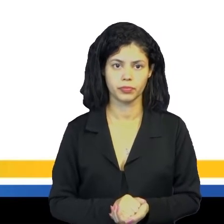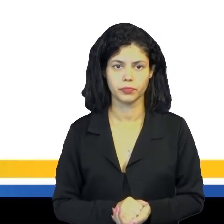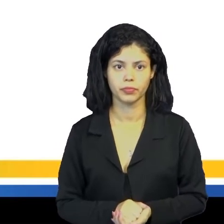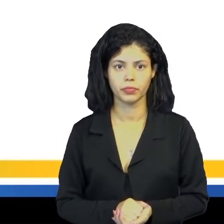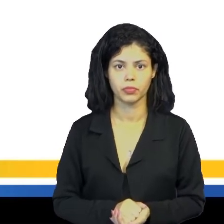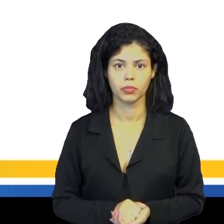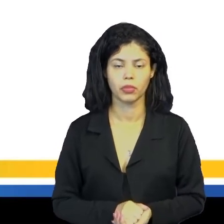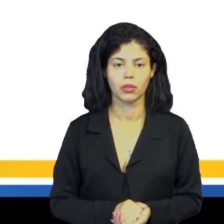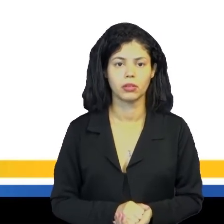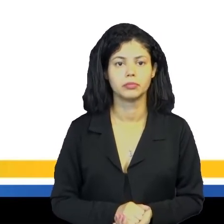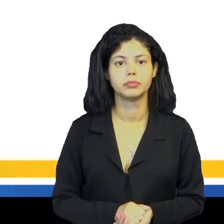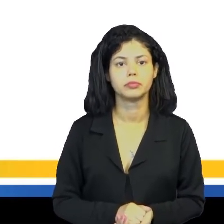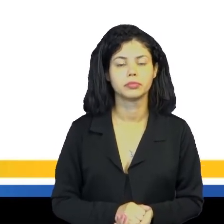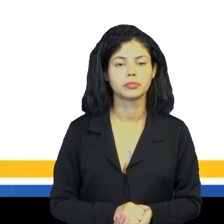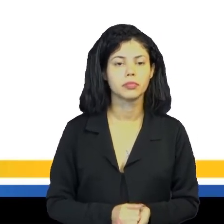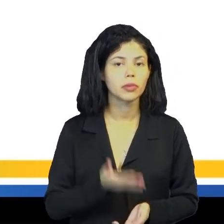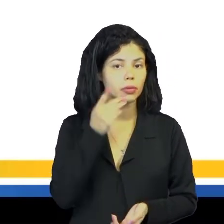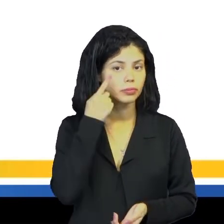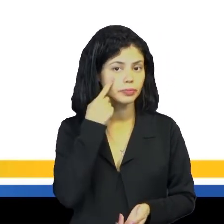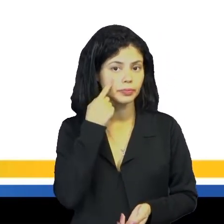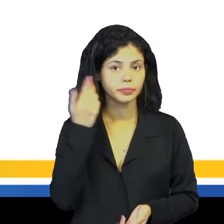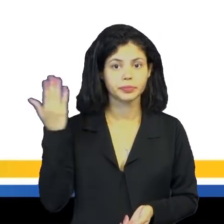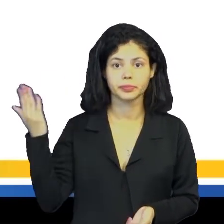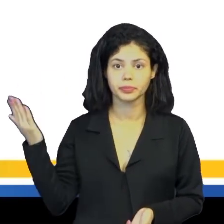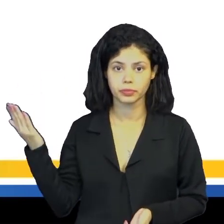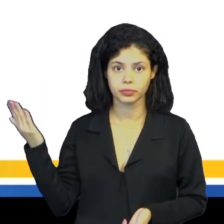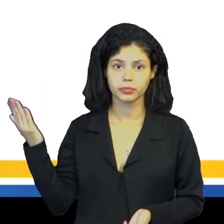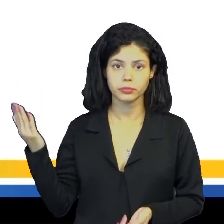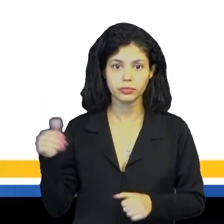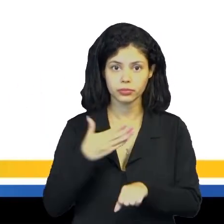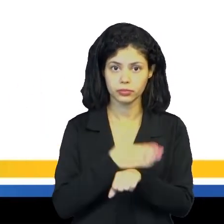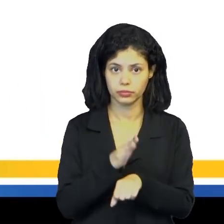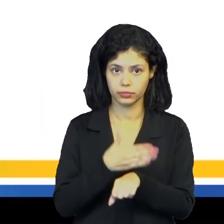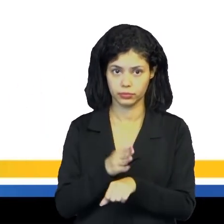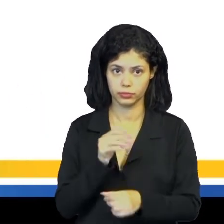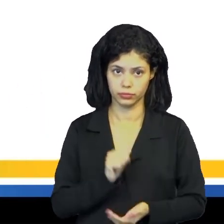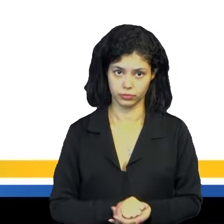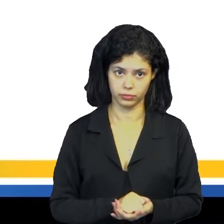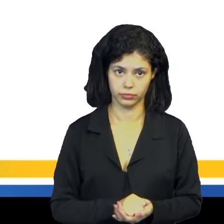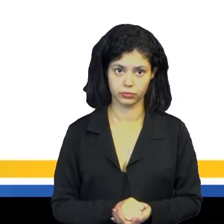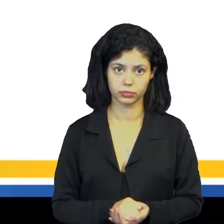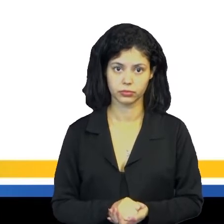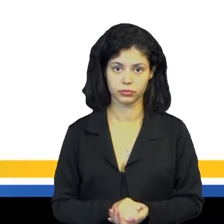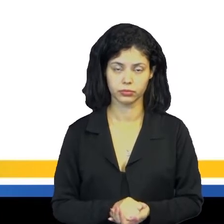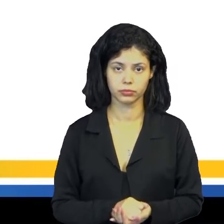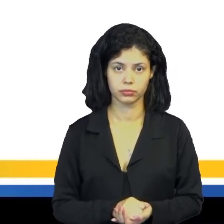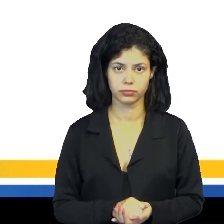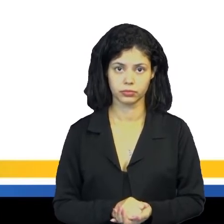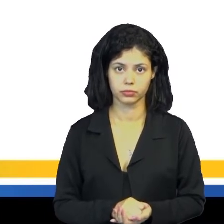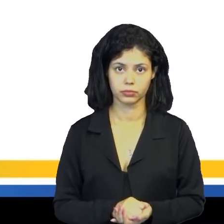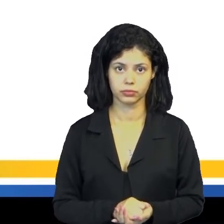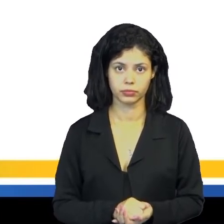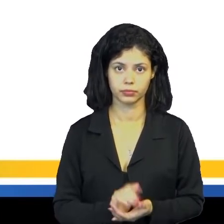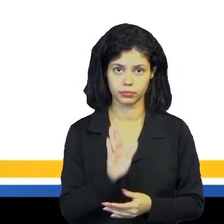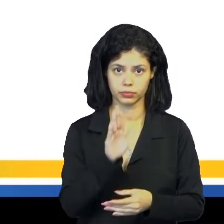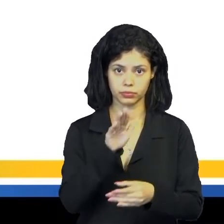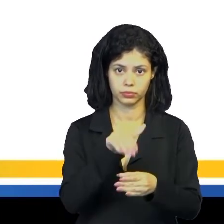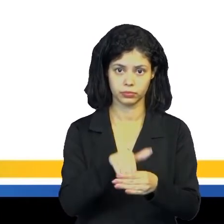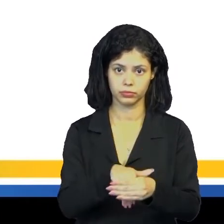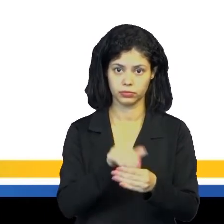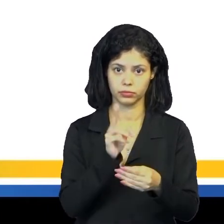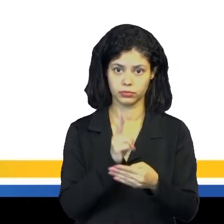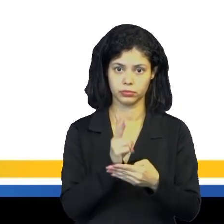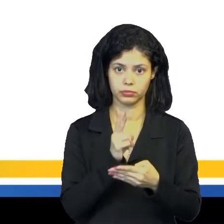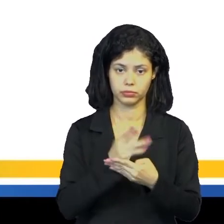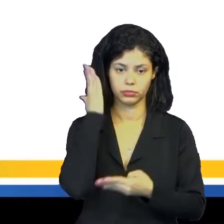excludente. E a gente tinha aí, essas práticas de coação, para o voto ser